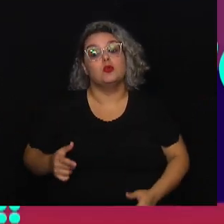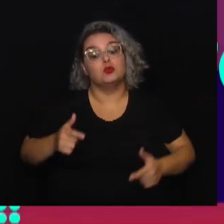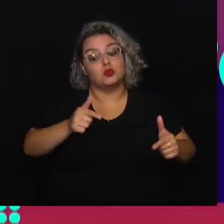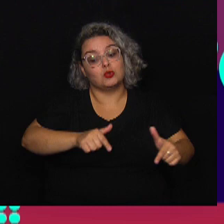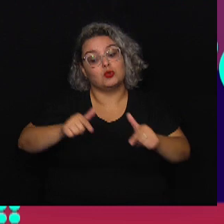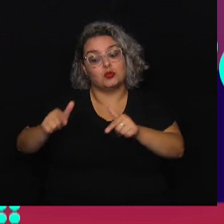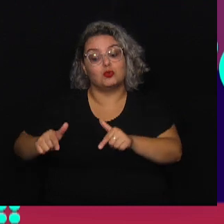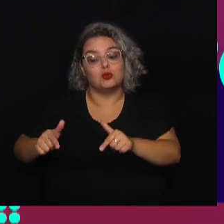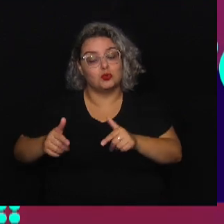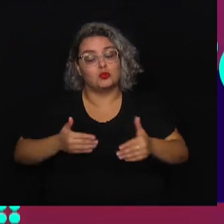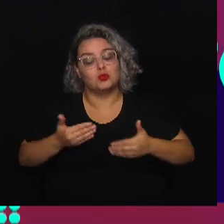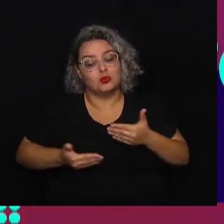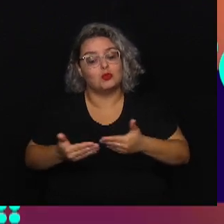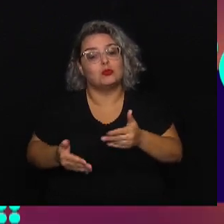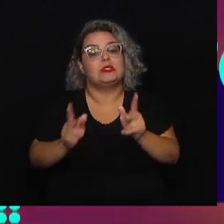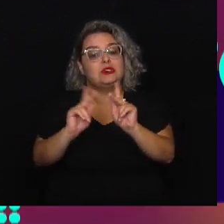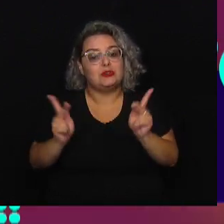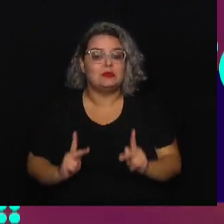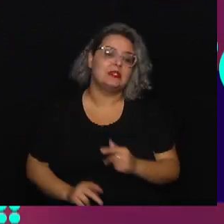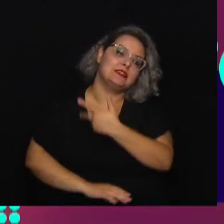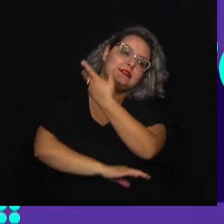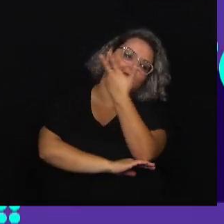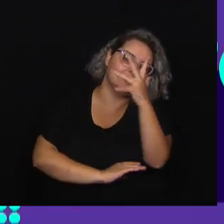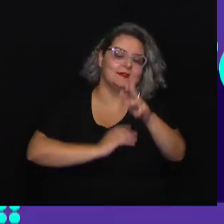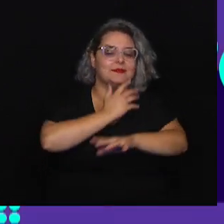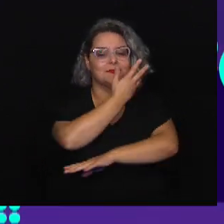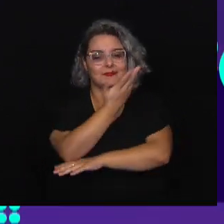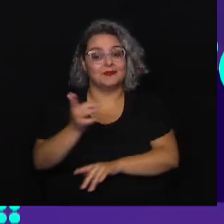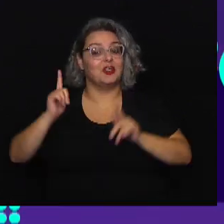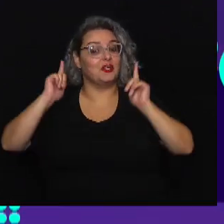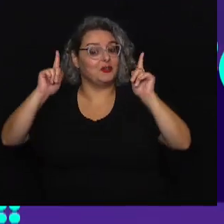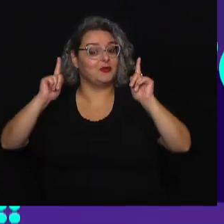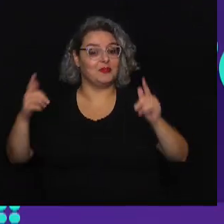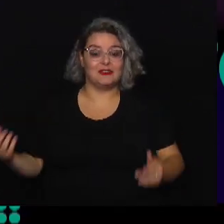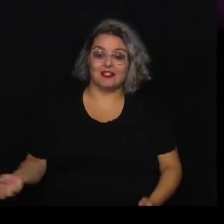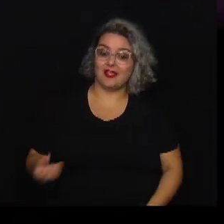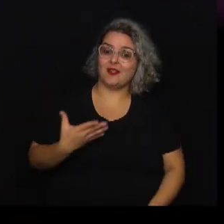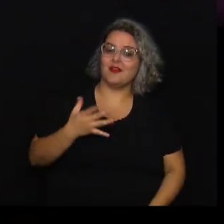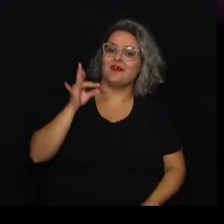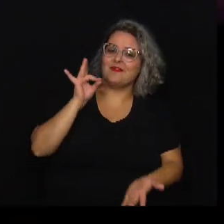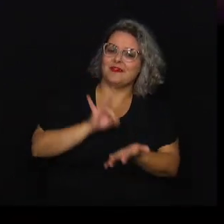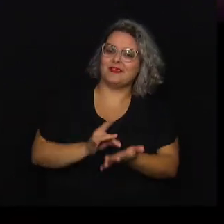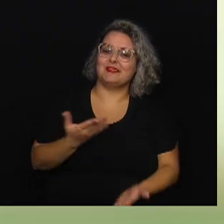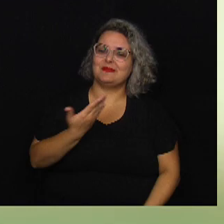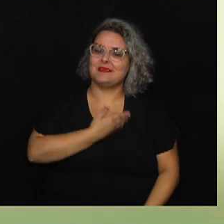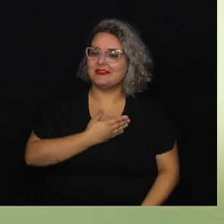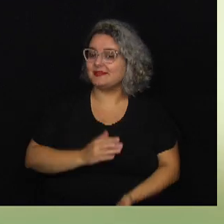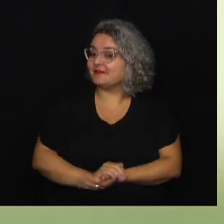voltarão a reinar na natureza. E eles vão curtir essa nova verdadeira amizade.